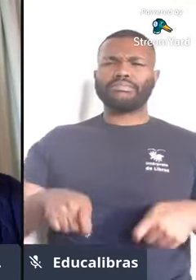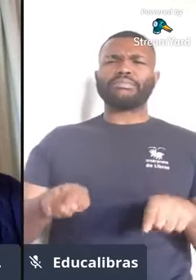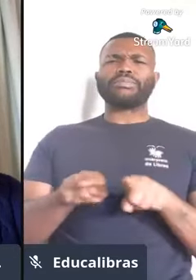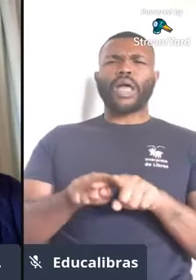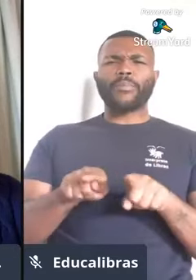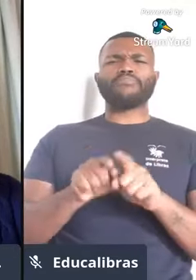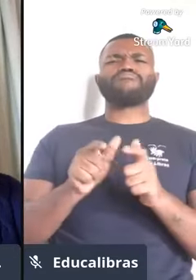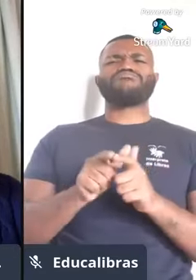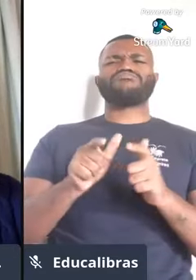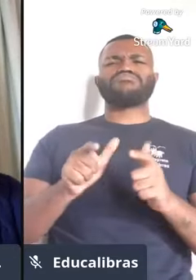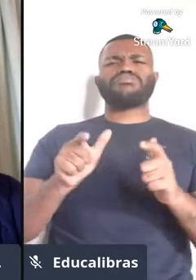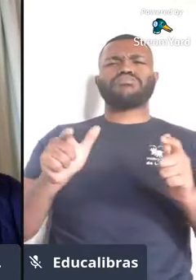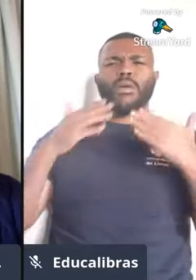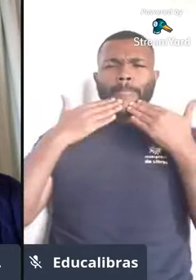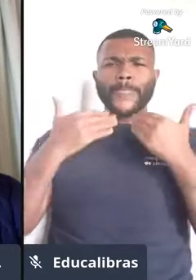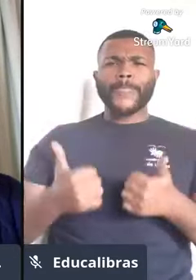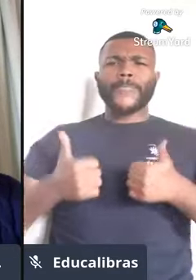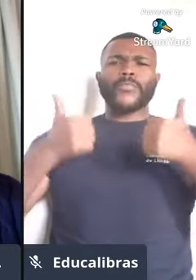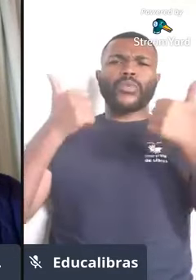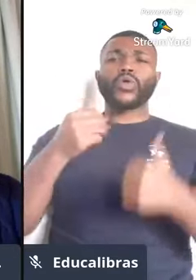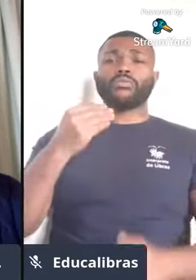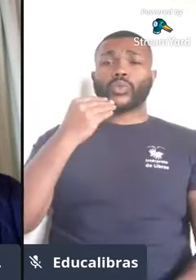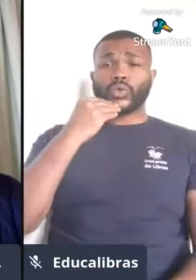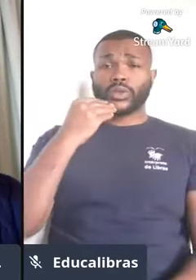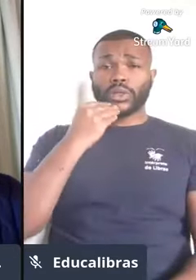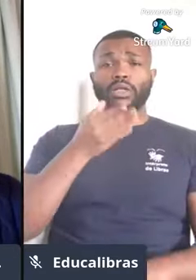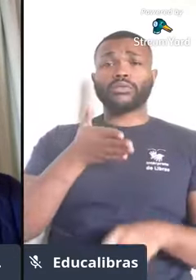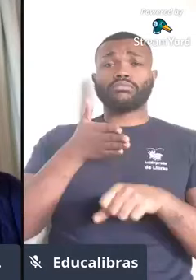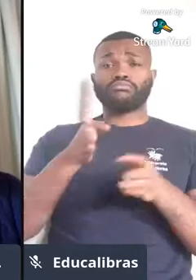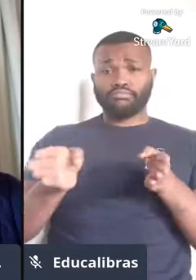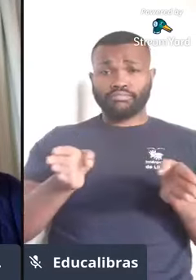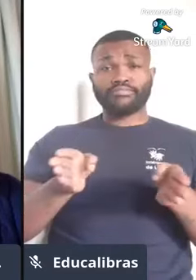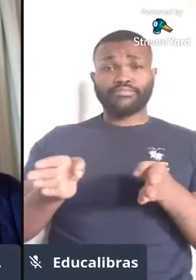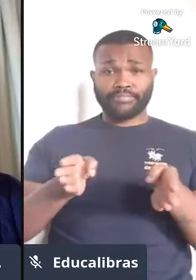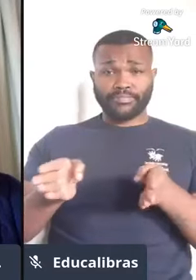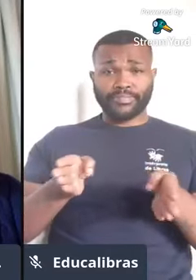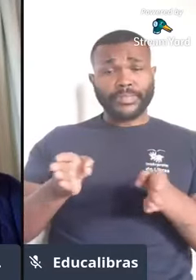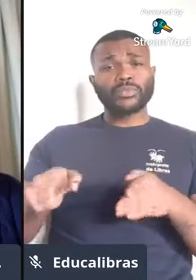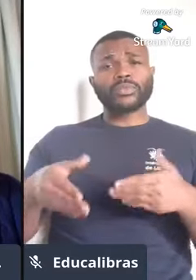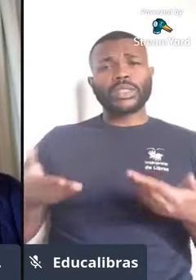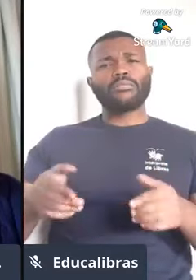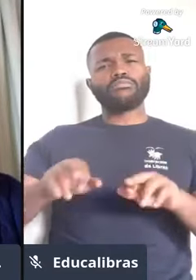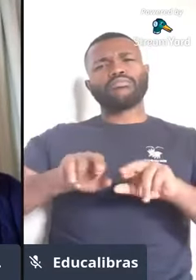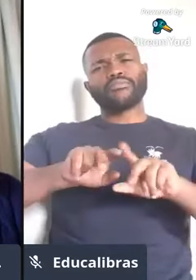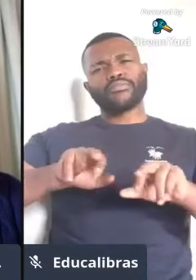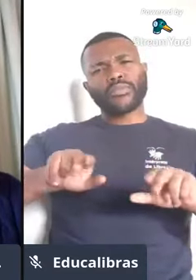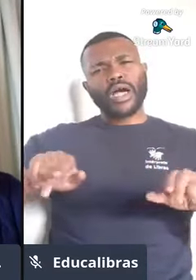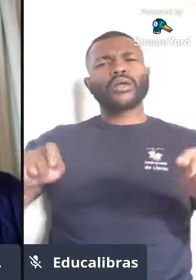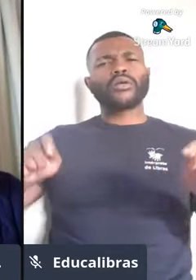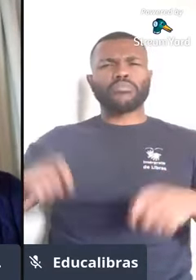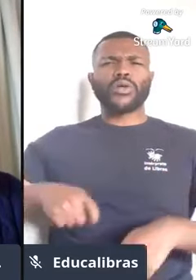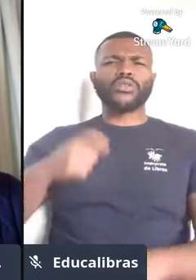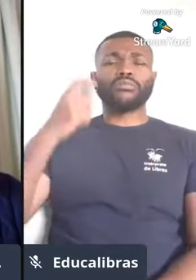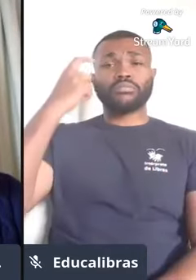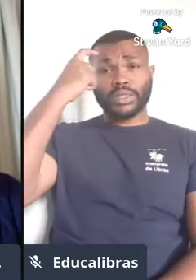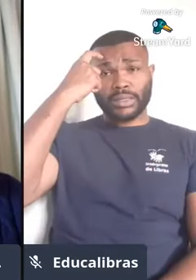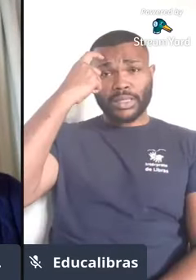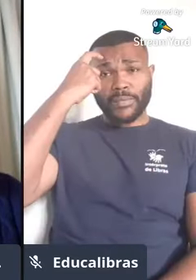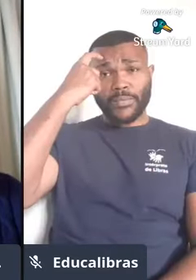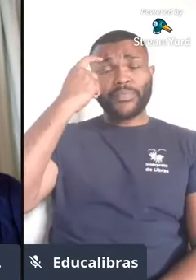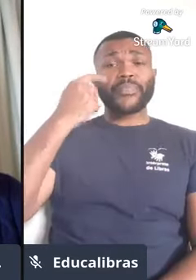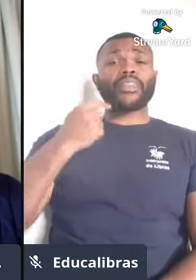questão de melhoria das condições de acessibilidade, são várias questões que a gente poderia pensar. Mas eu faço questão de dizer